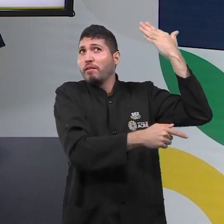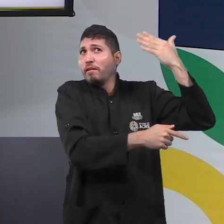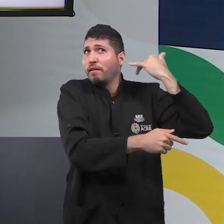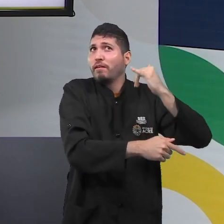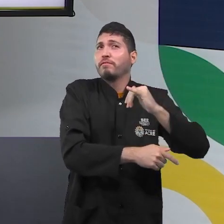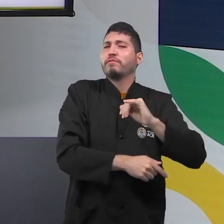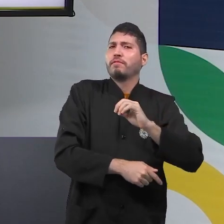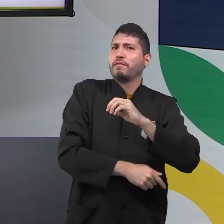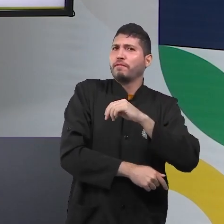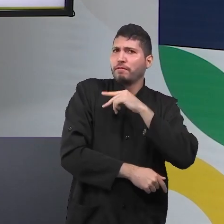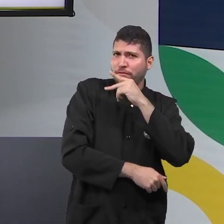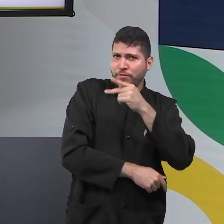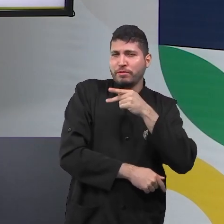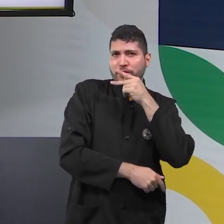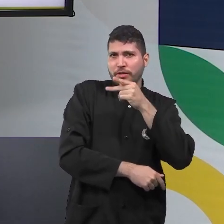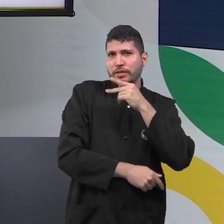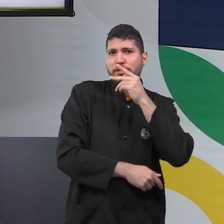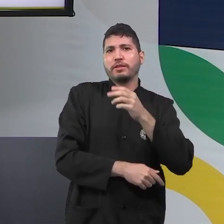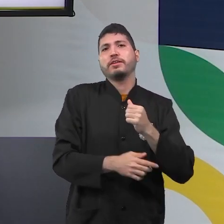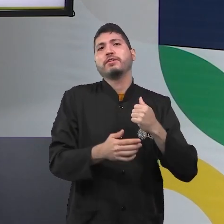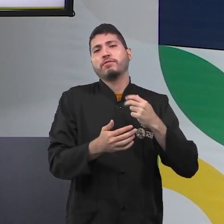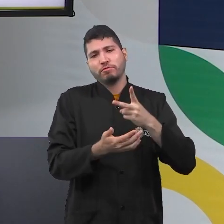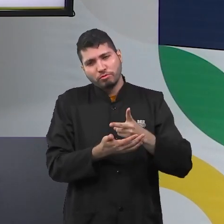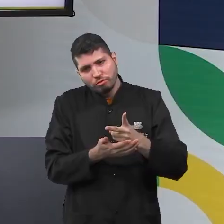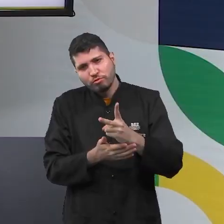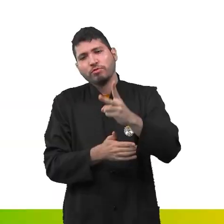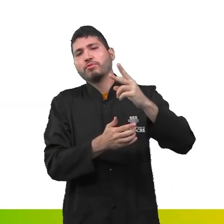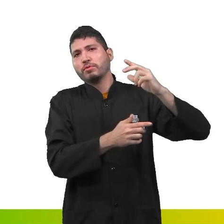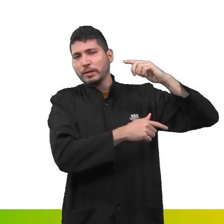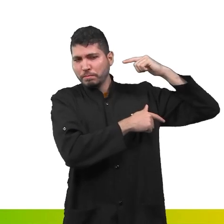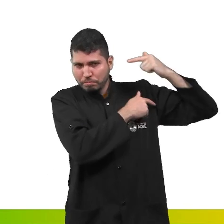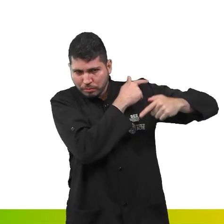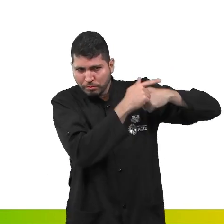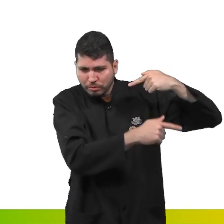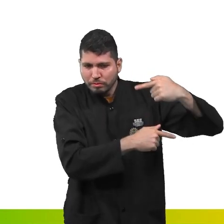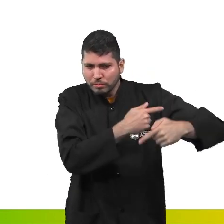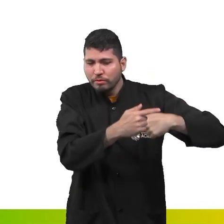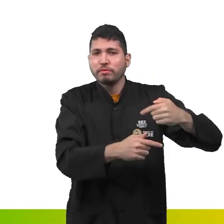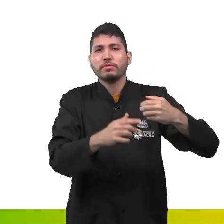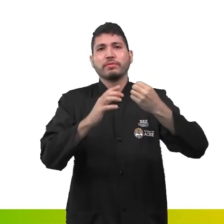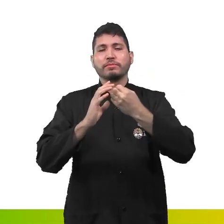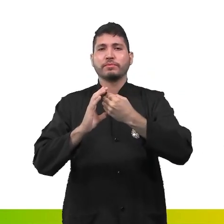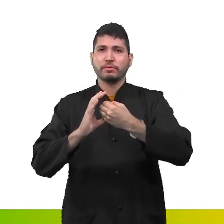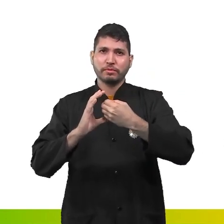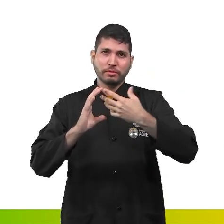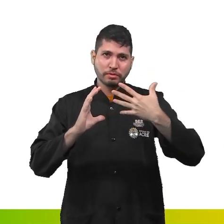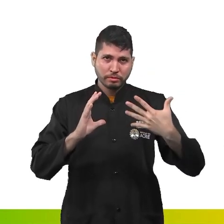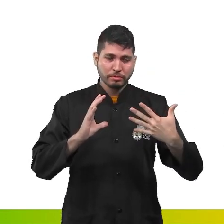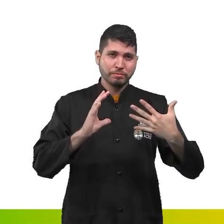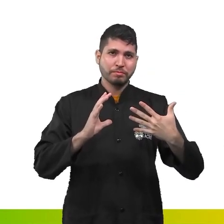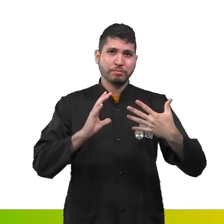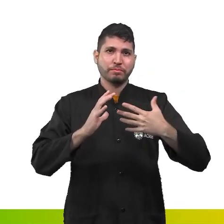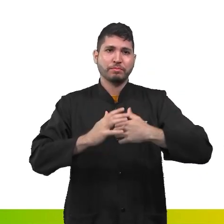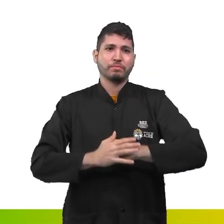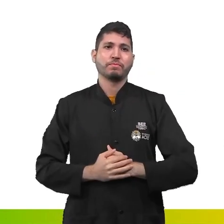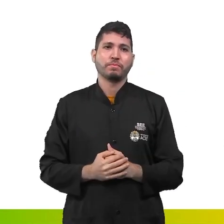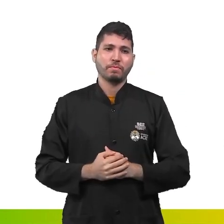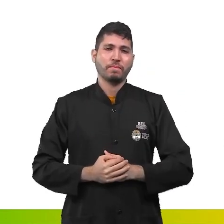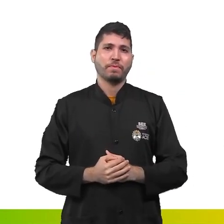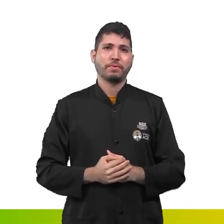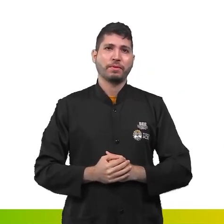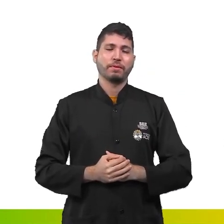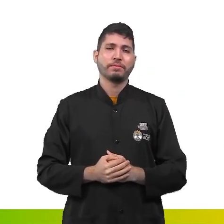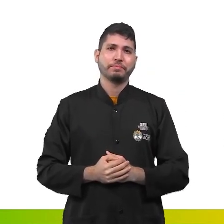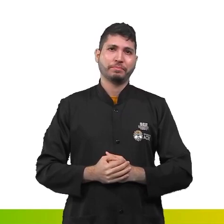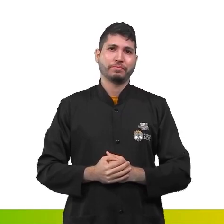antepassados contam e vai transmitindo isso de geração em geração. As características, temos aí, né, destacados